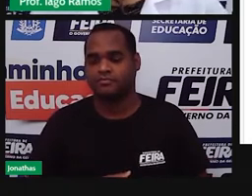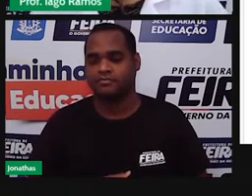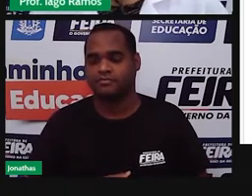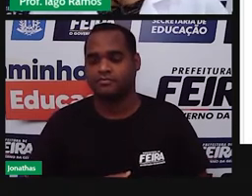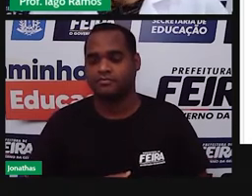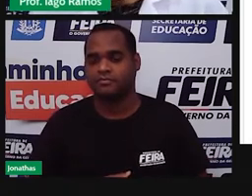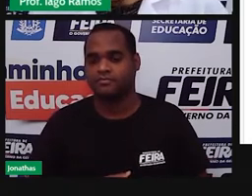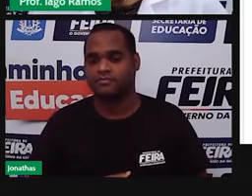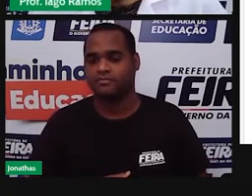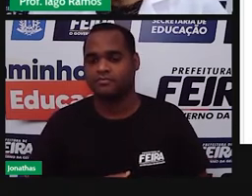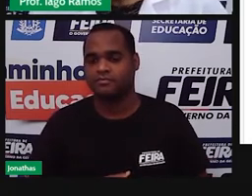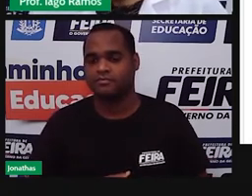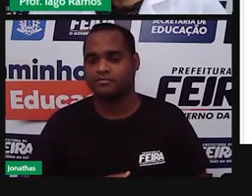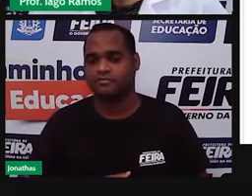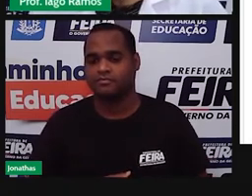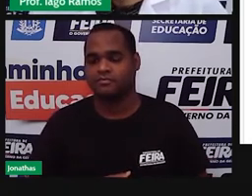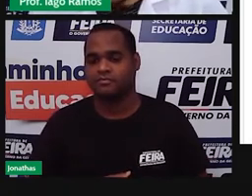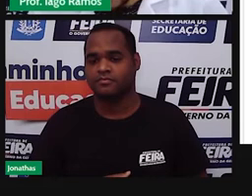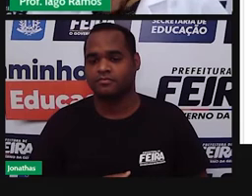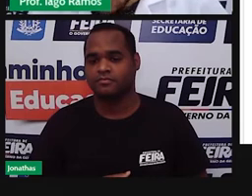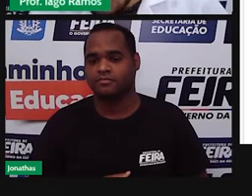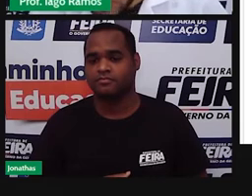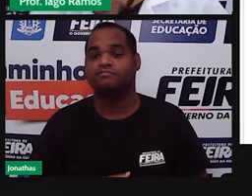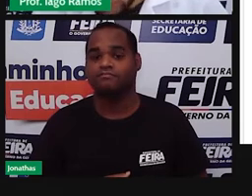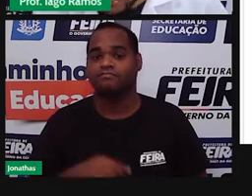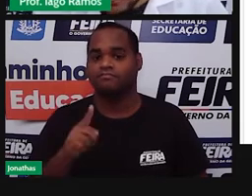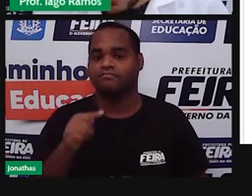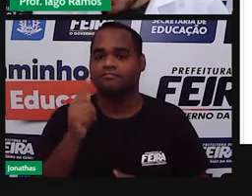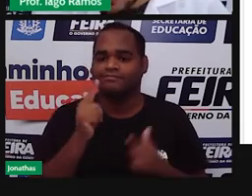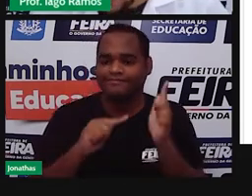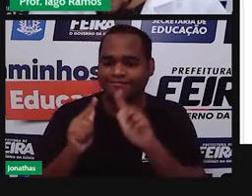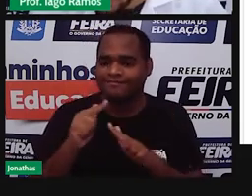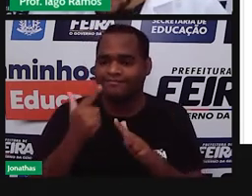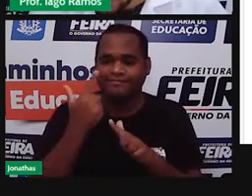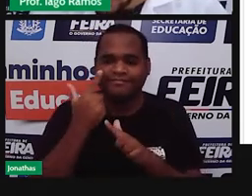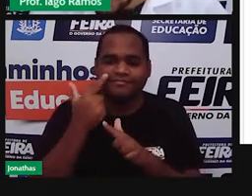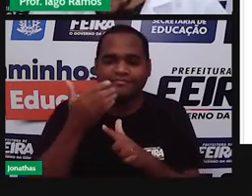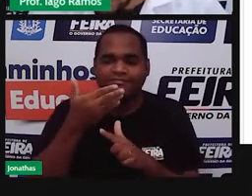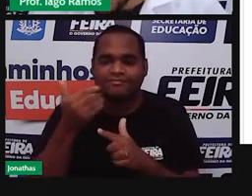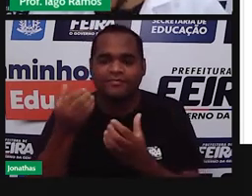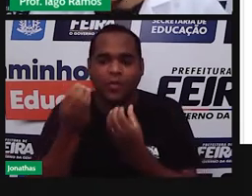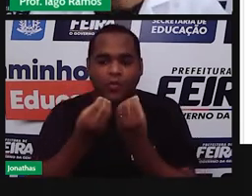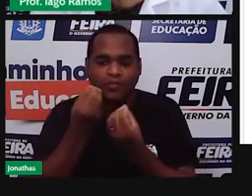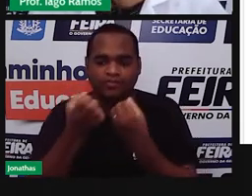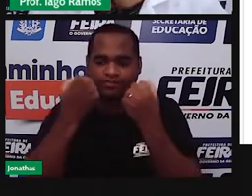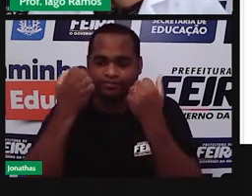Porque assim a gente consegue ver melhor.